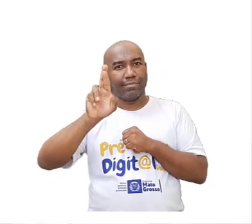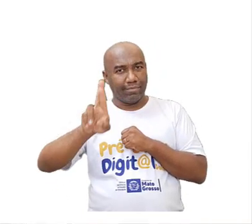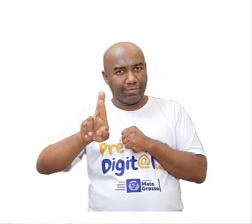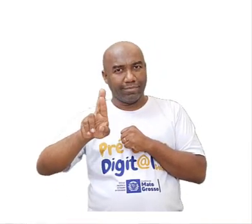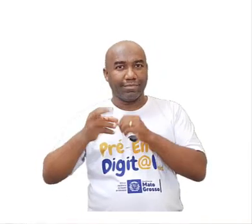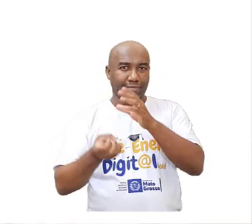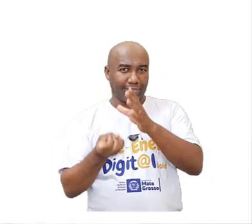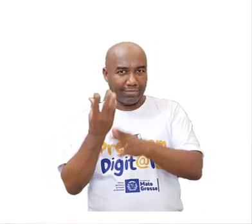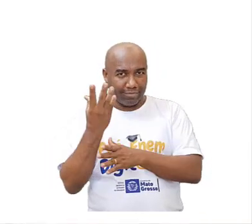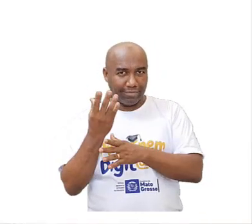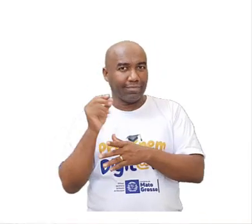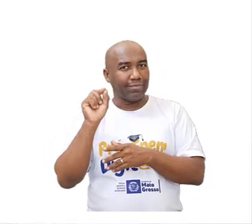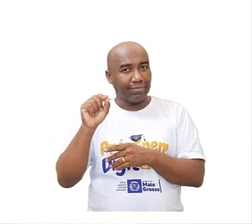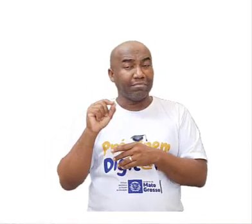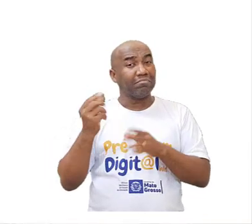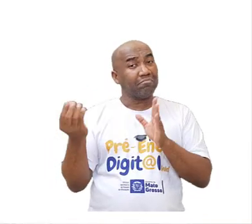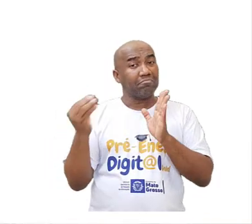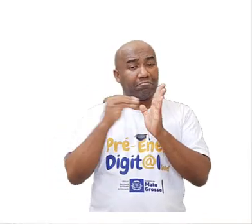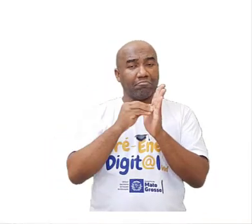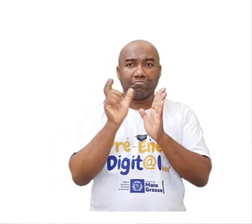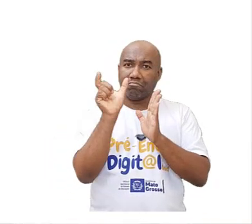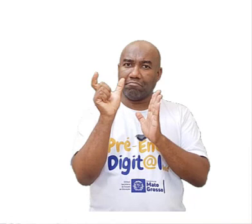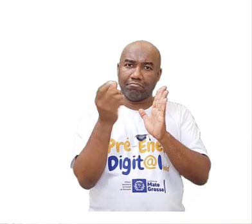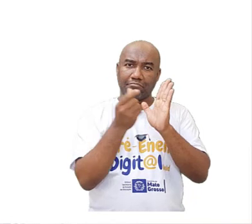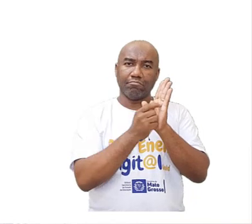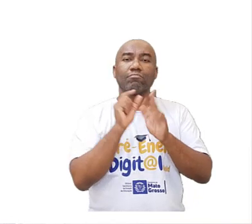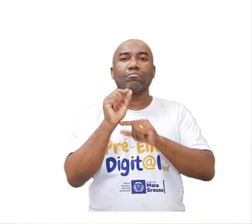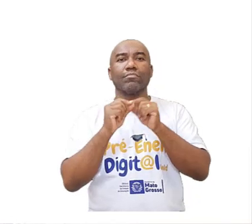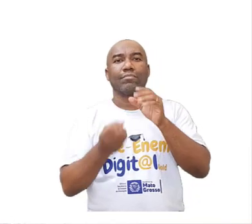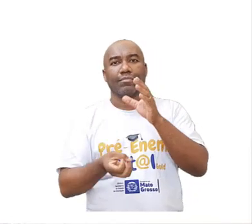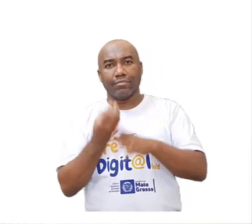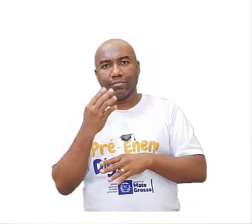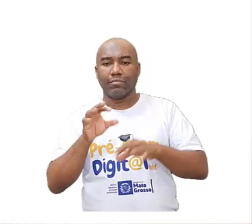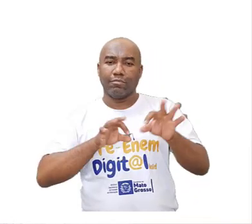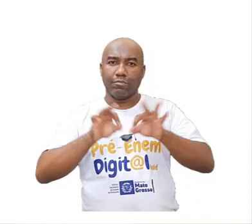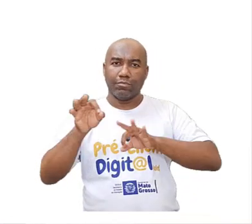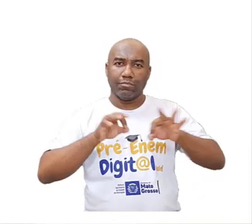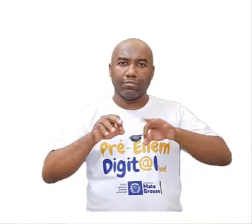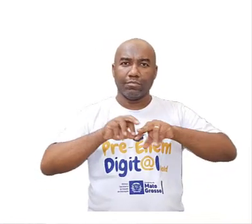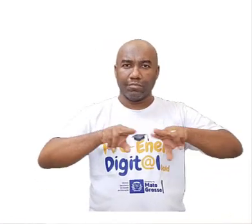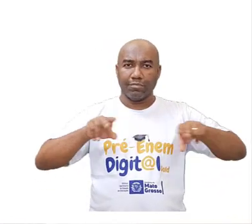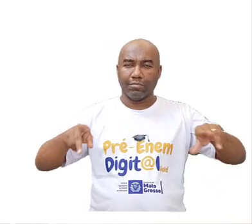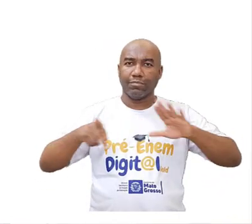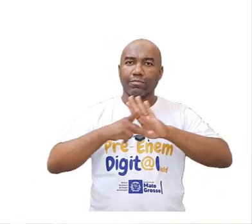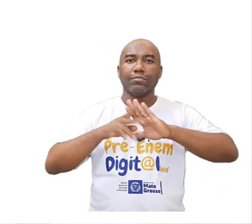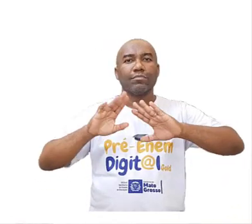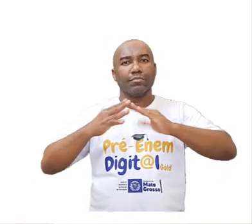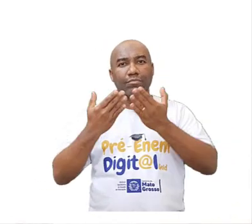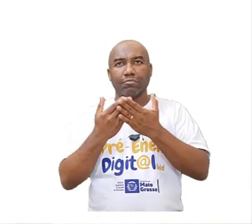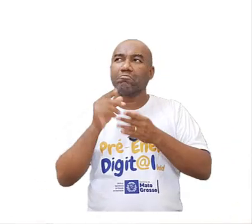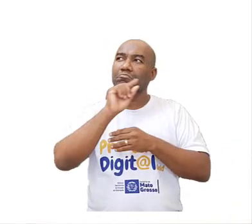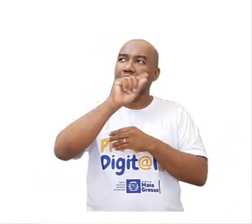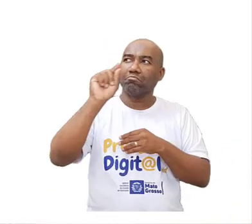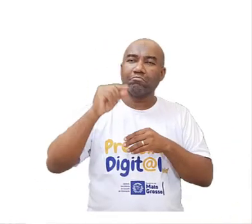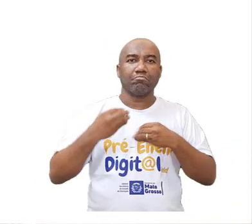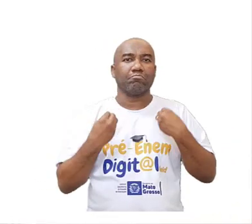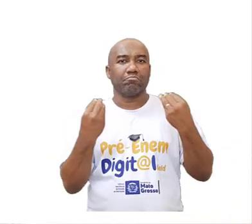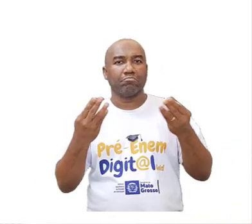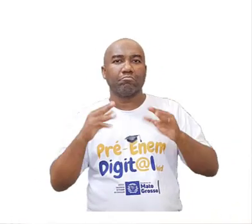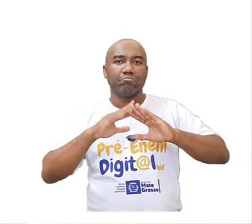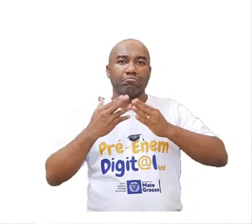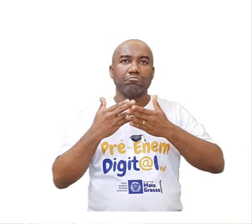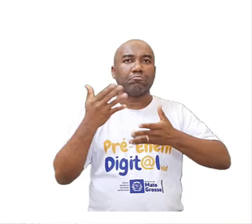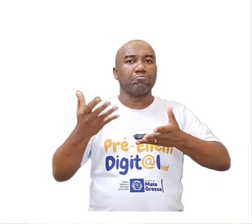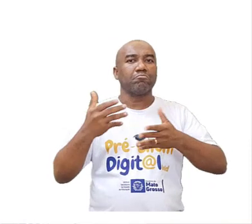verbo? Então, o que que o Ministério da Educação vai fazer? Criar um projeto para ser desenvolvido nas escolas.